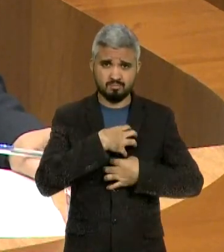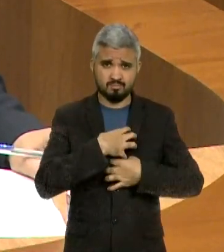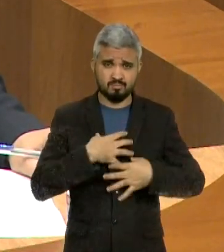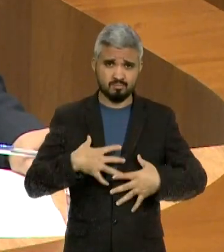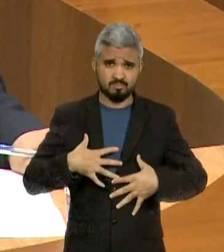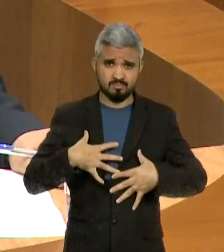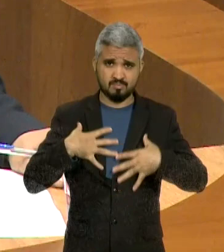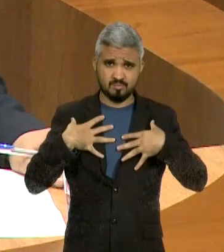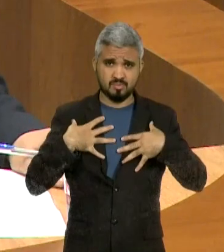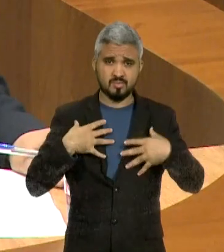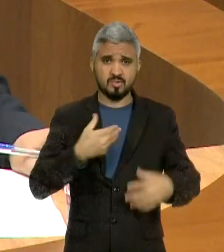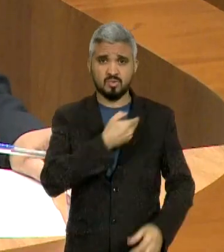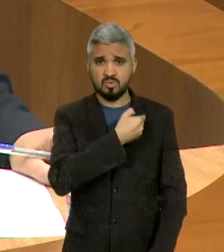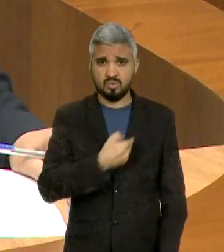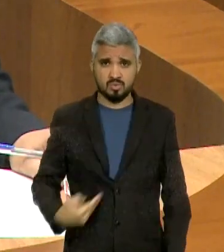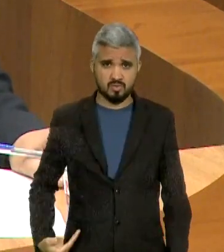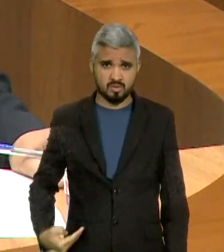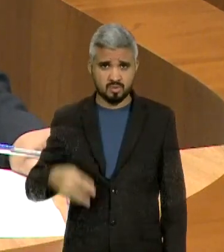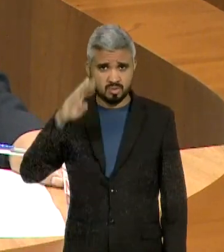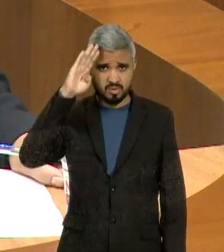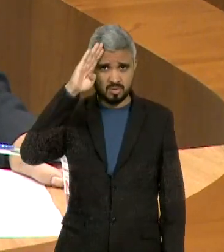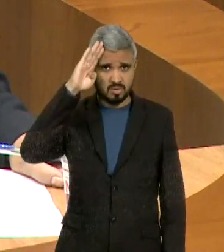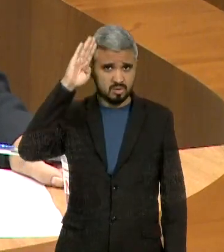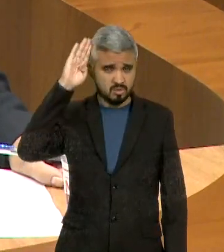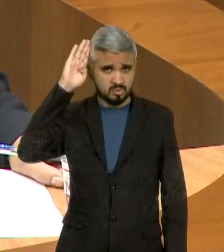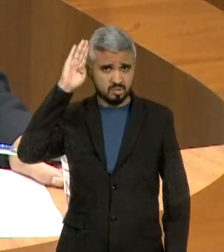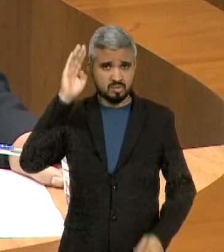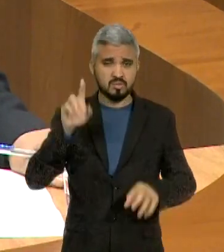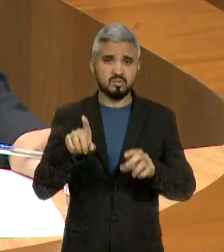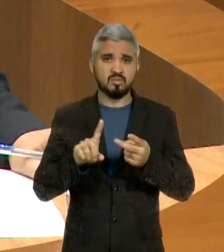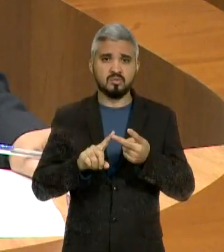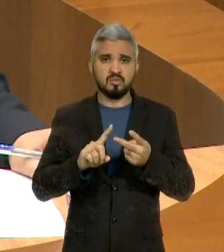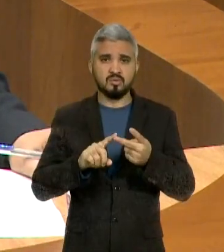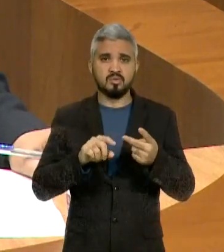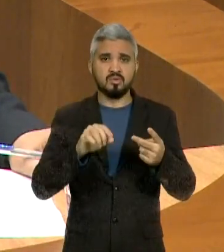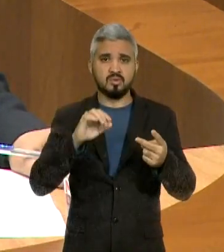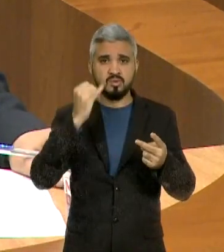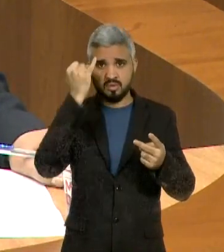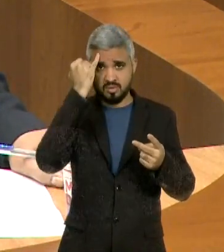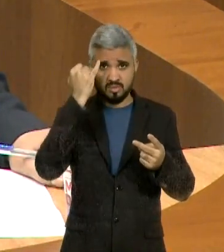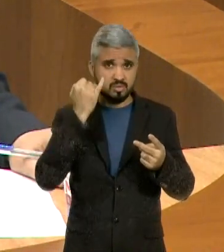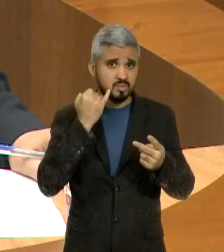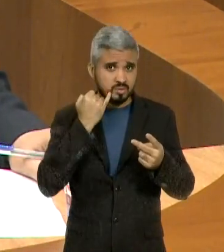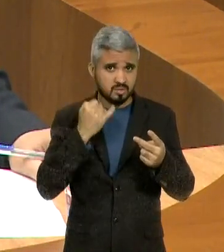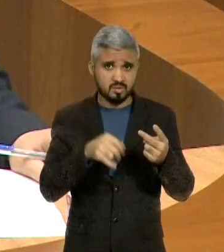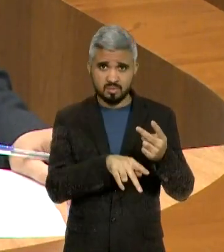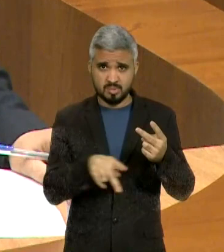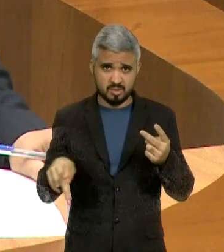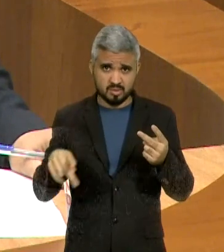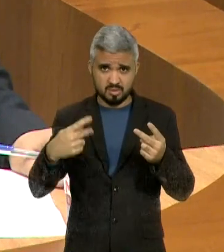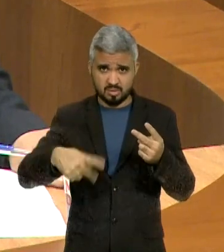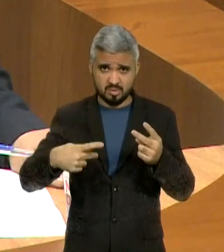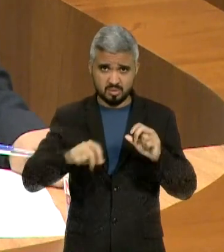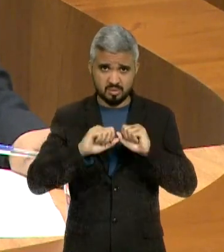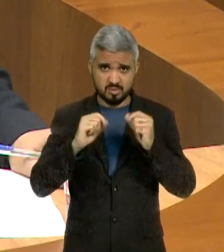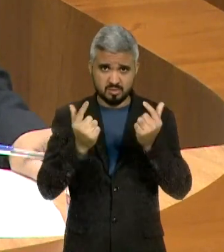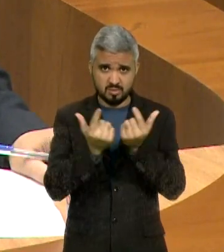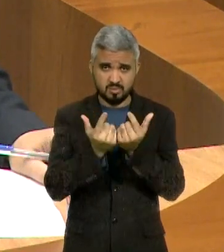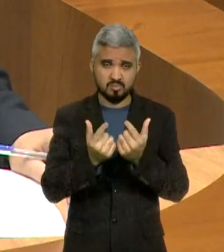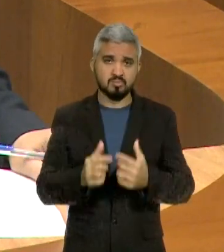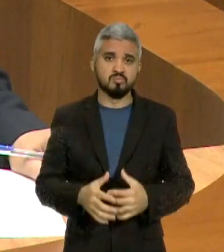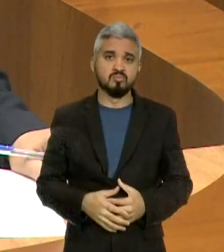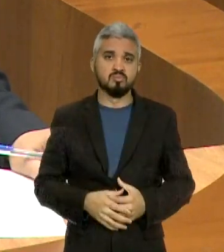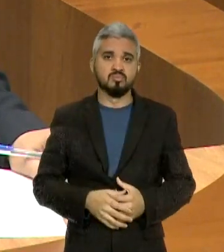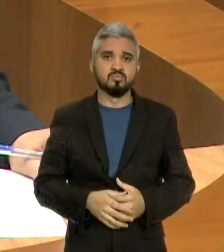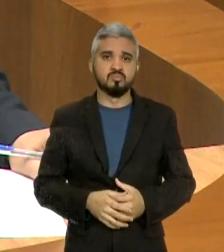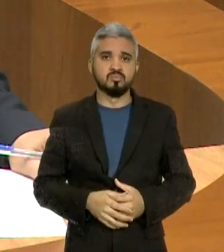nosso governador Carlos Brandão e também da presidente desta casa, Iracema Valle. Estavam ali